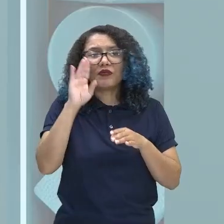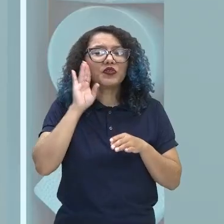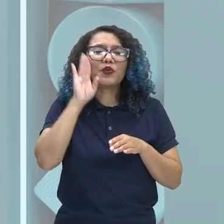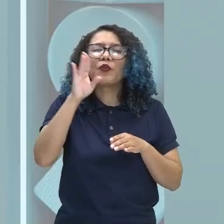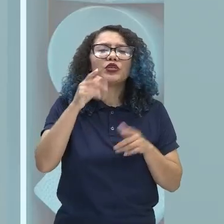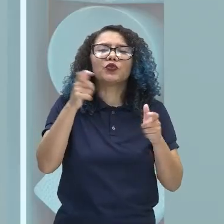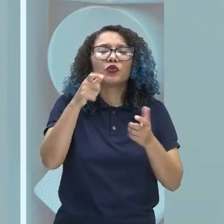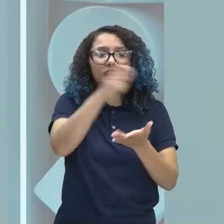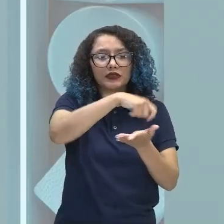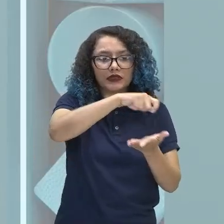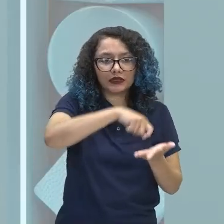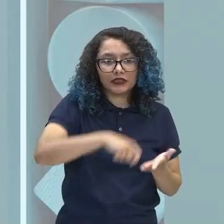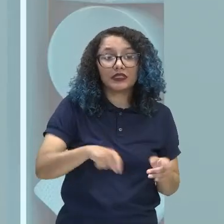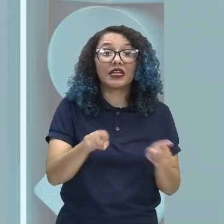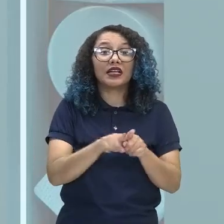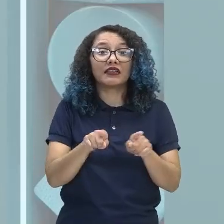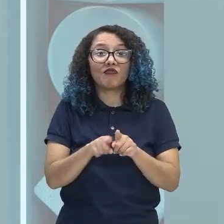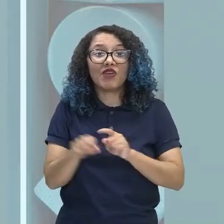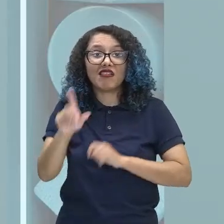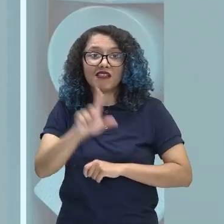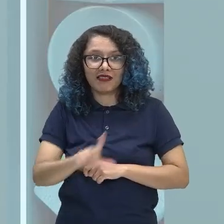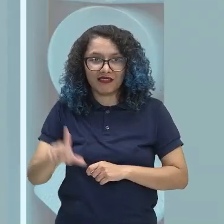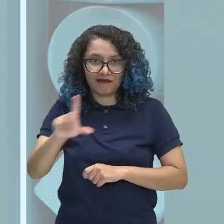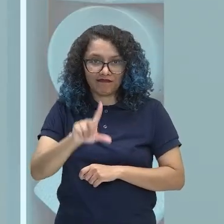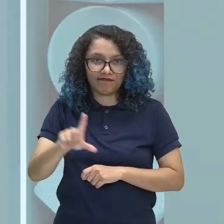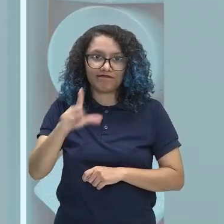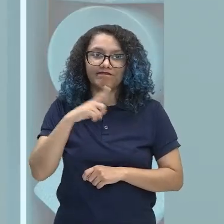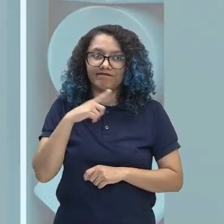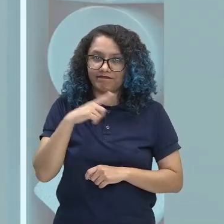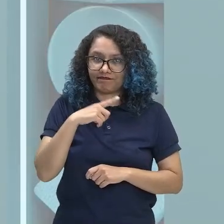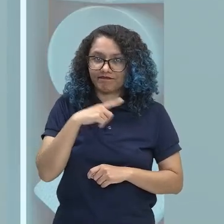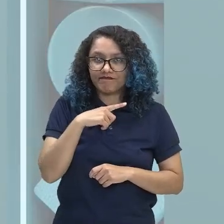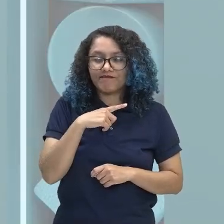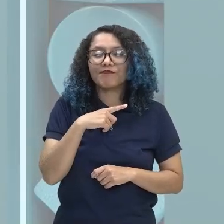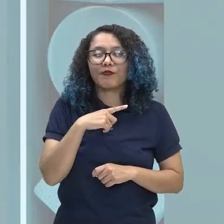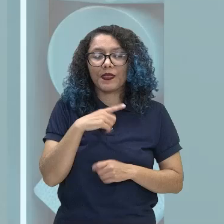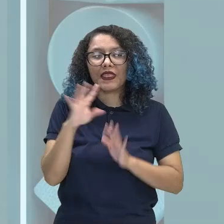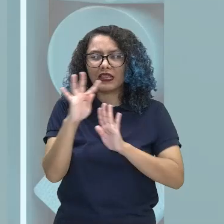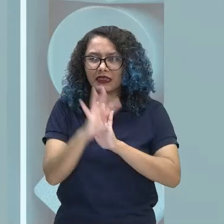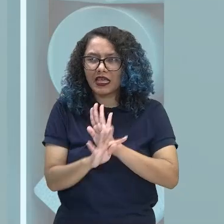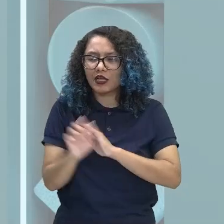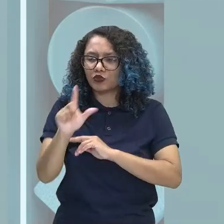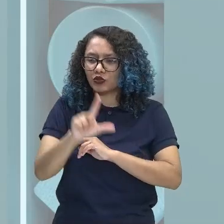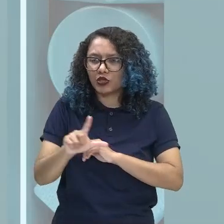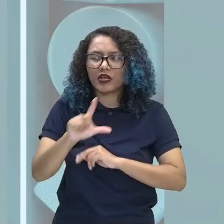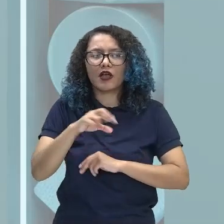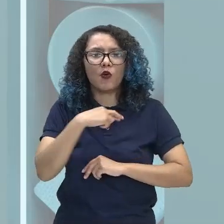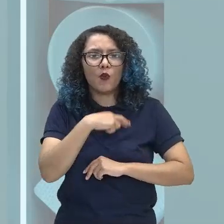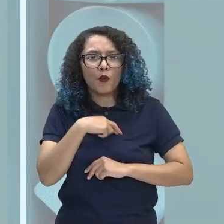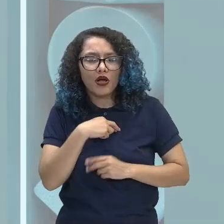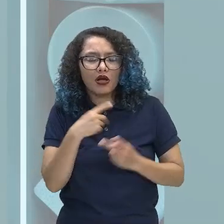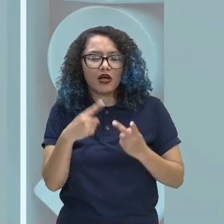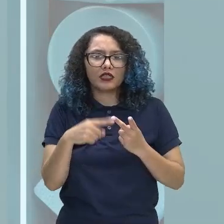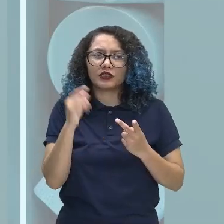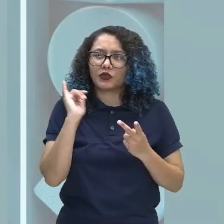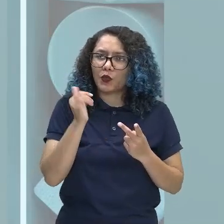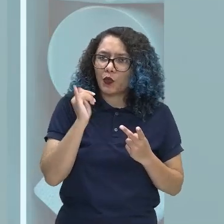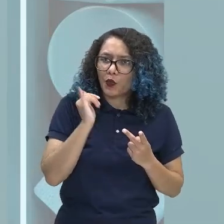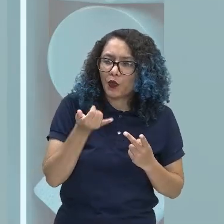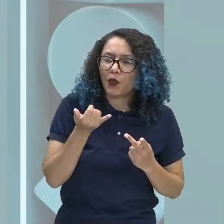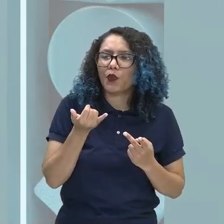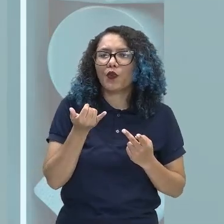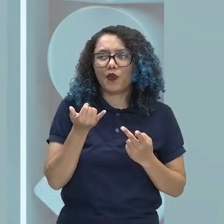encontrada também na literatura, né? Os textos literários, os romances, os contos, né, que são escritos